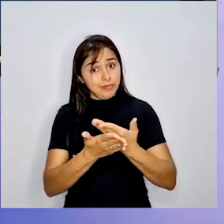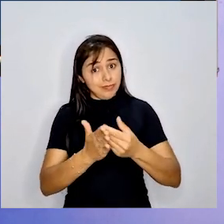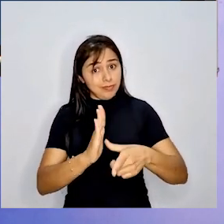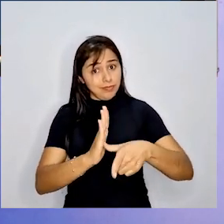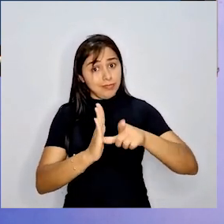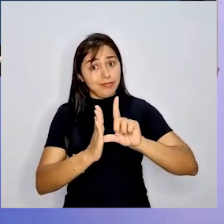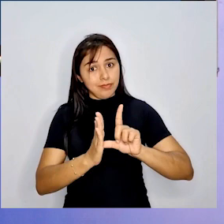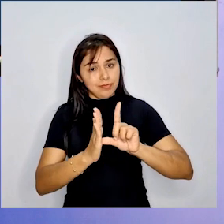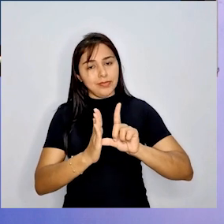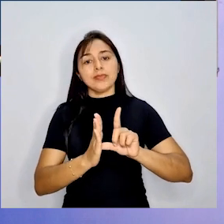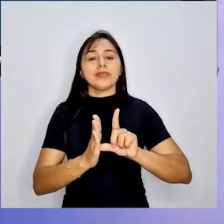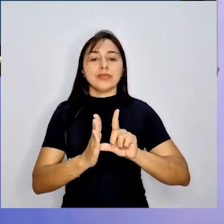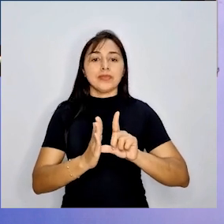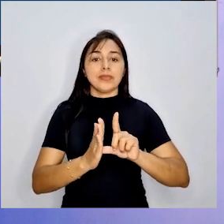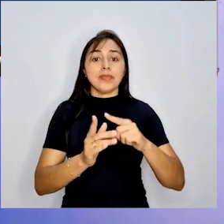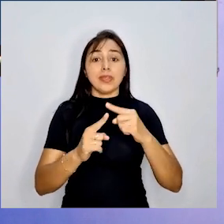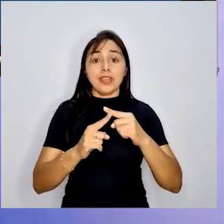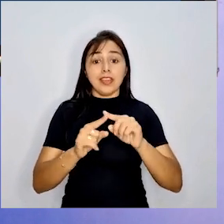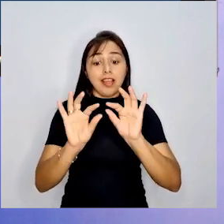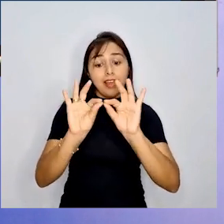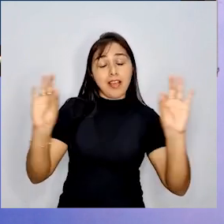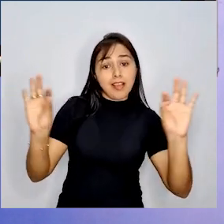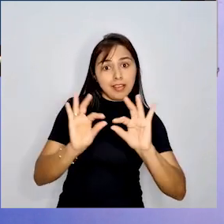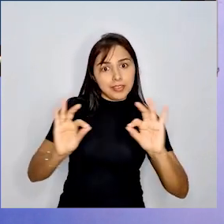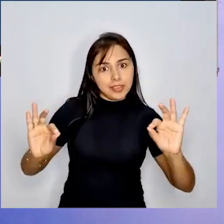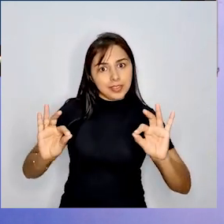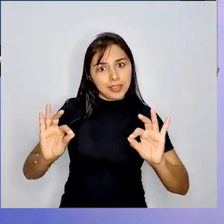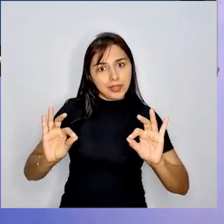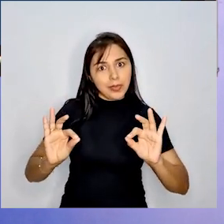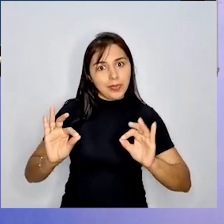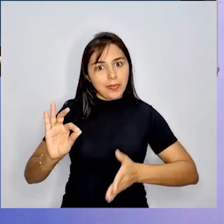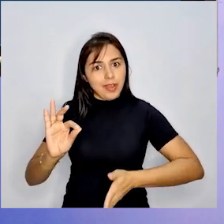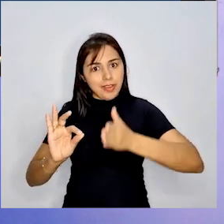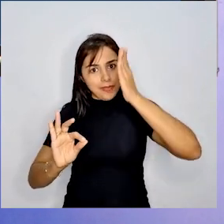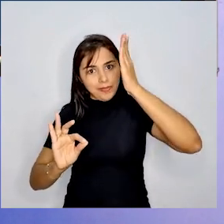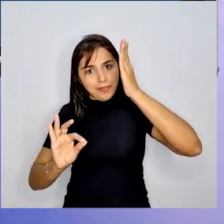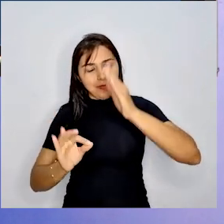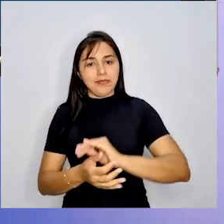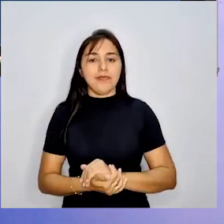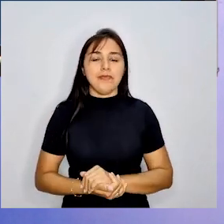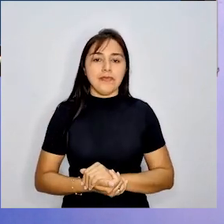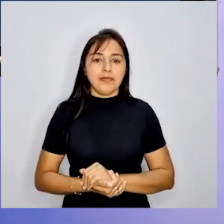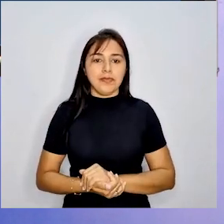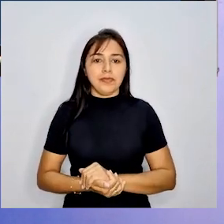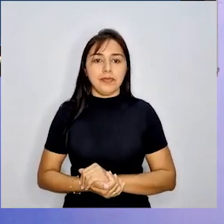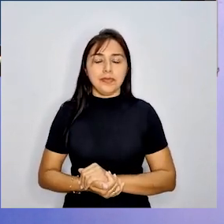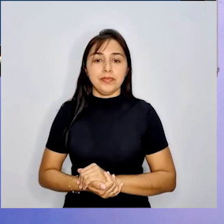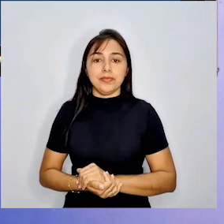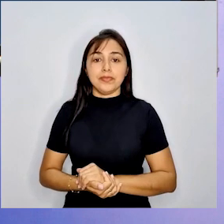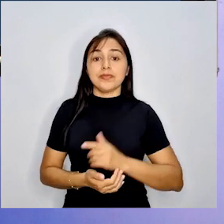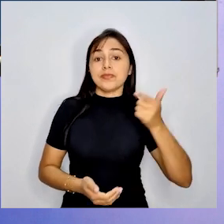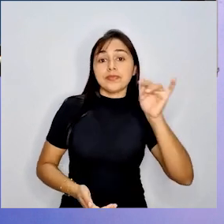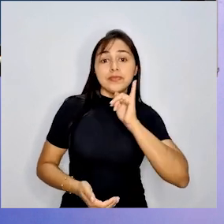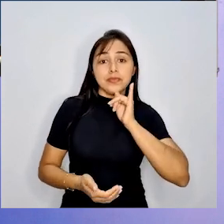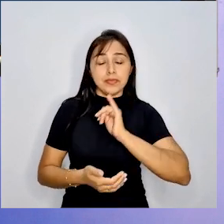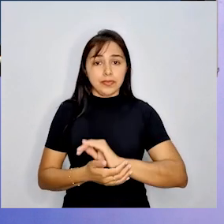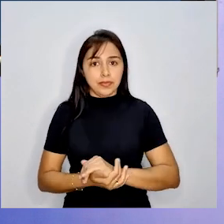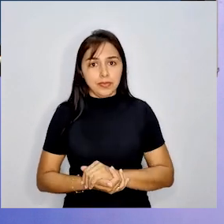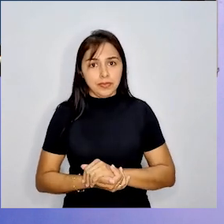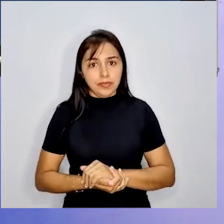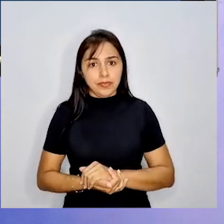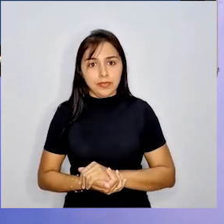retas paralelas cortadas por uma reta transversal. Vamos aqui para mais um exemplo.